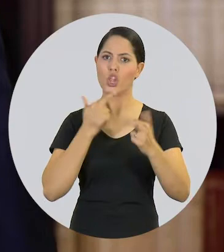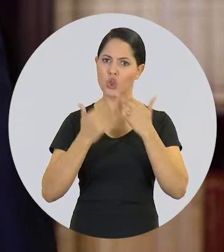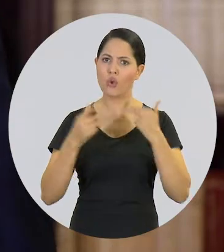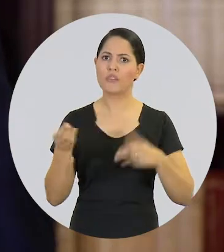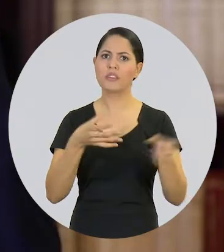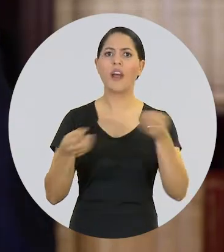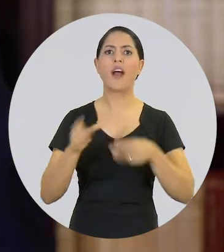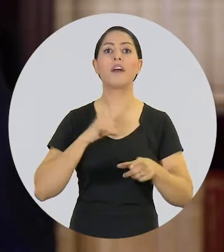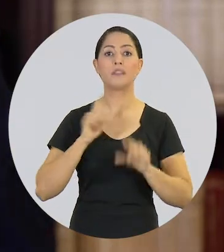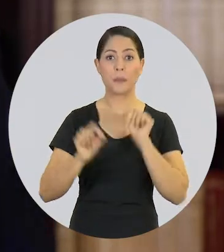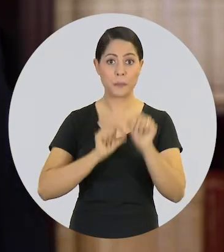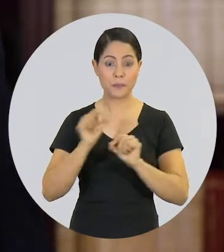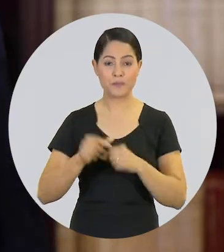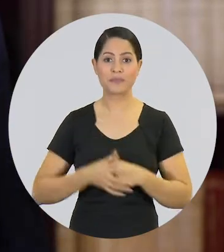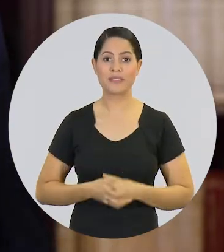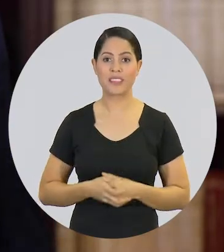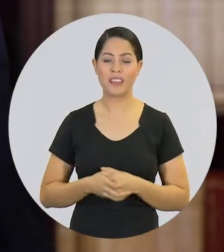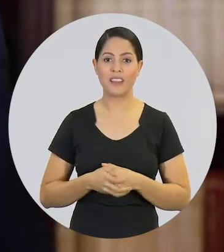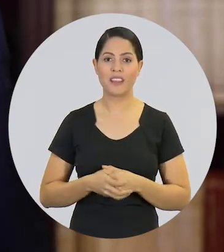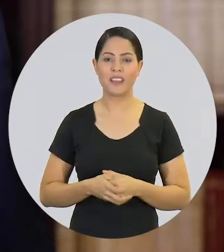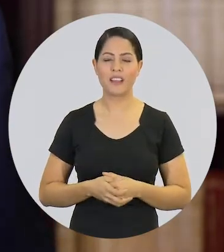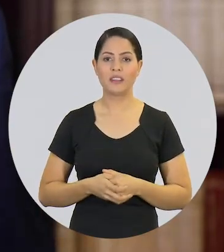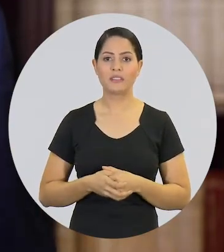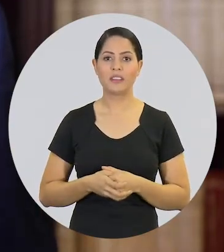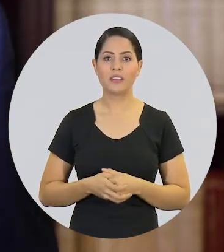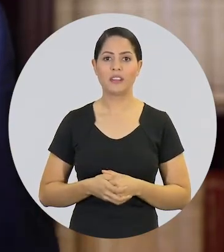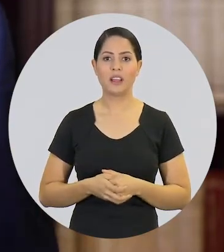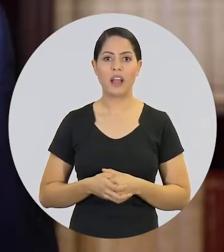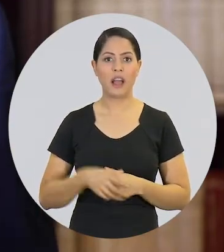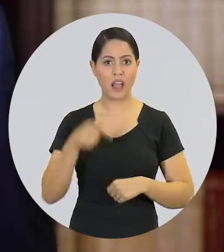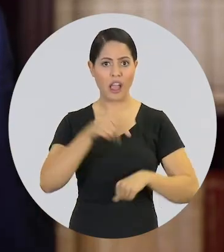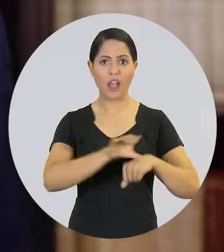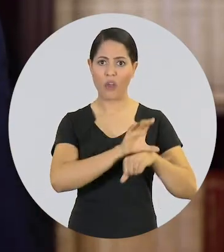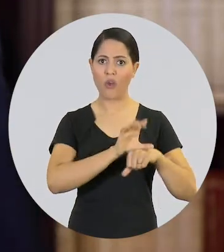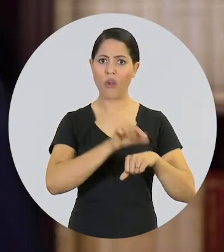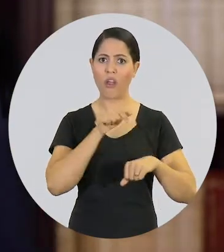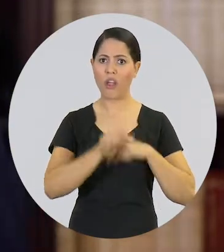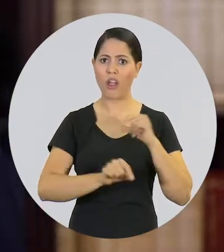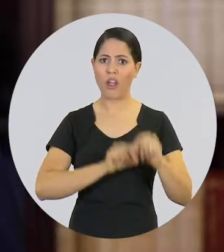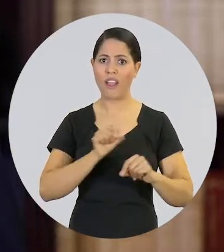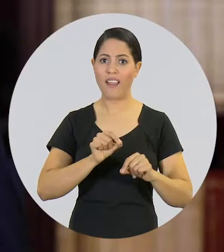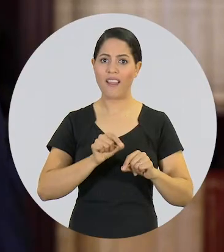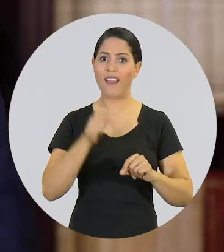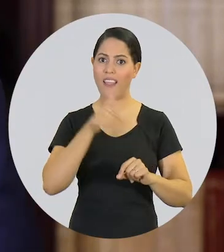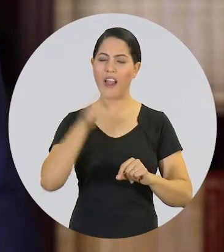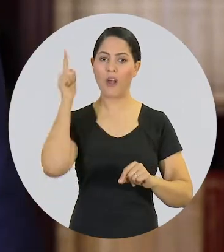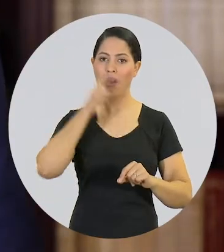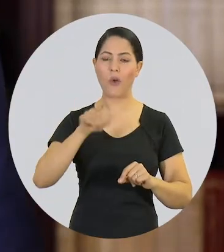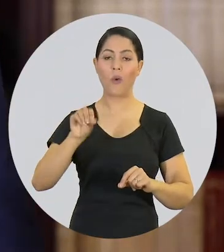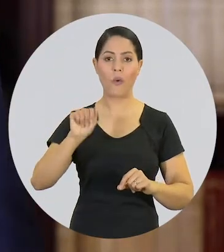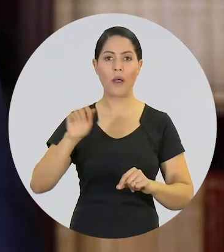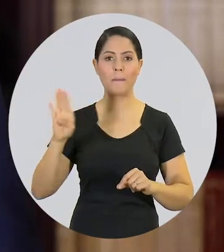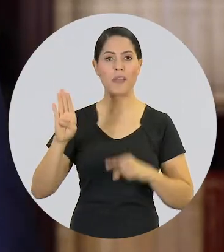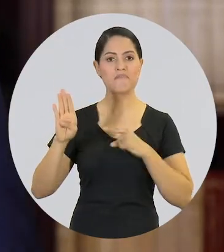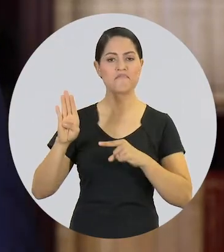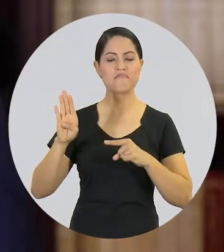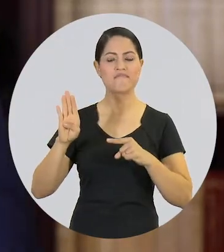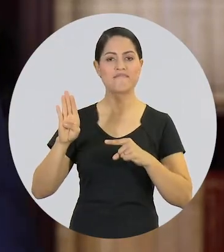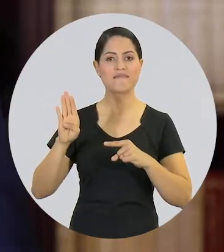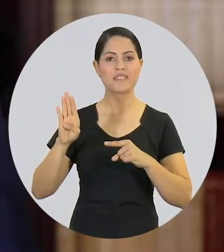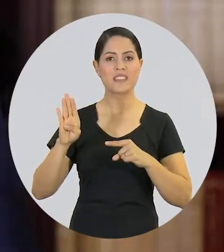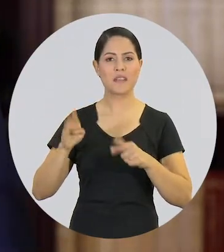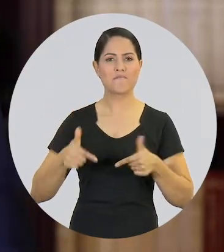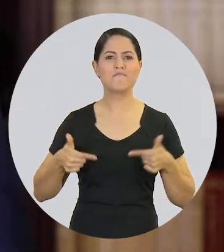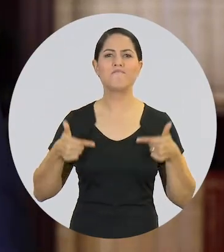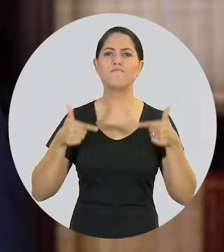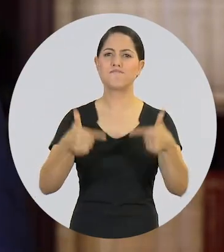da Constituição, dentre outras, sem dúvida alguma, é que ela atribuiu à Ordem dos Advogados do Brasil a